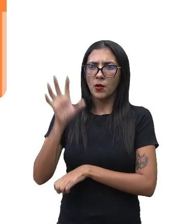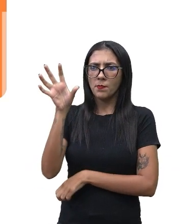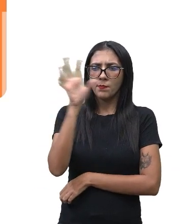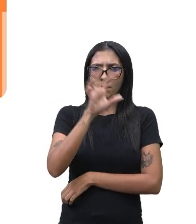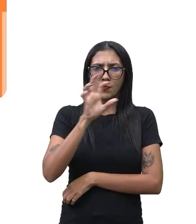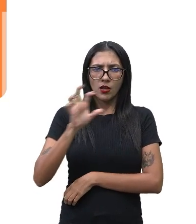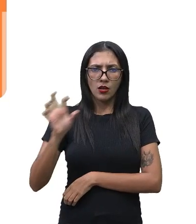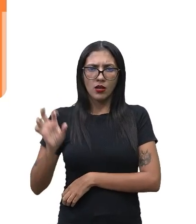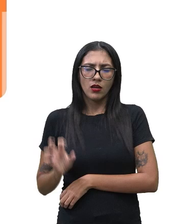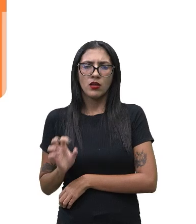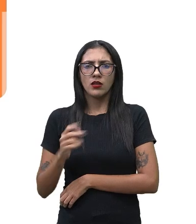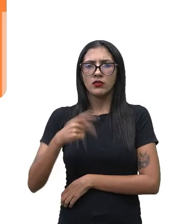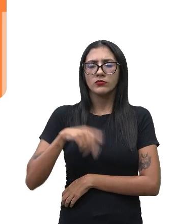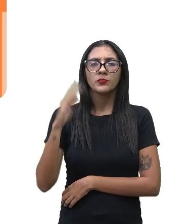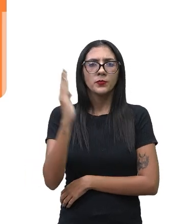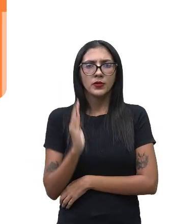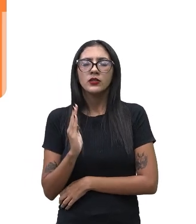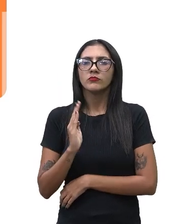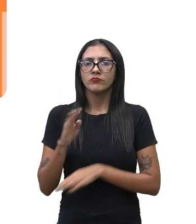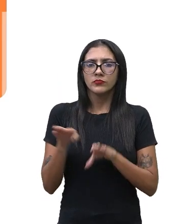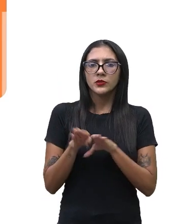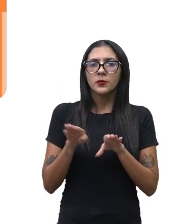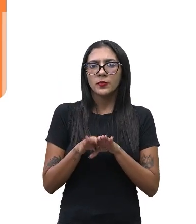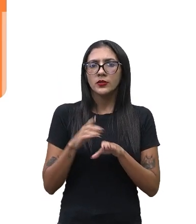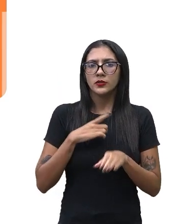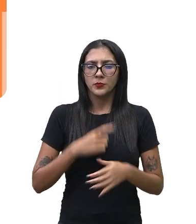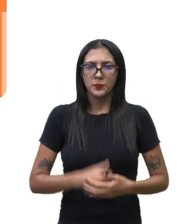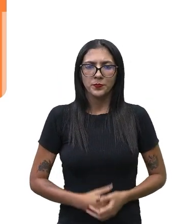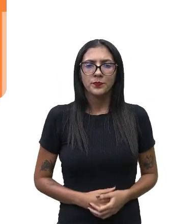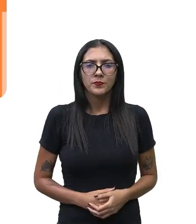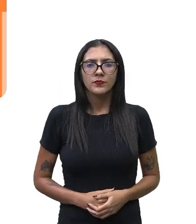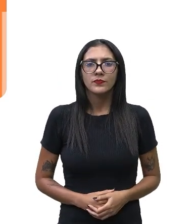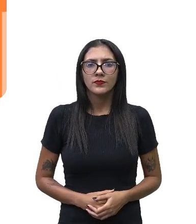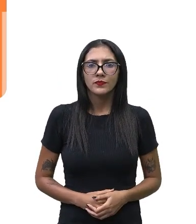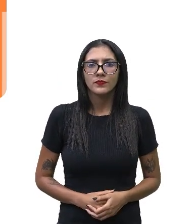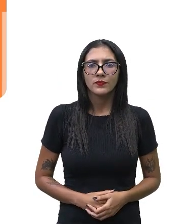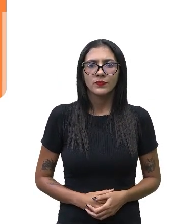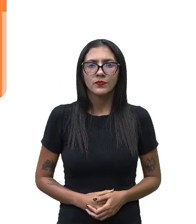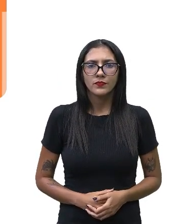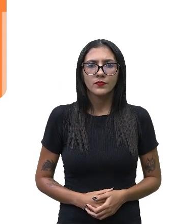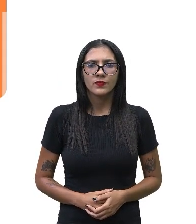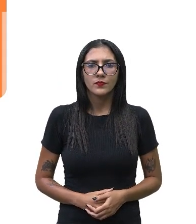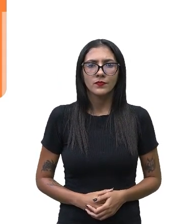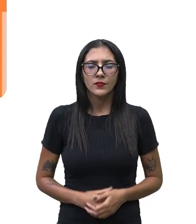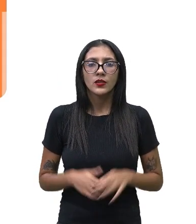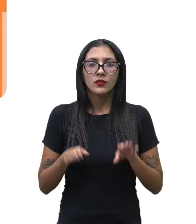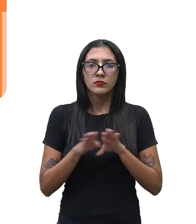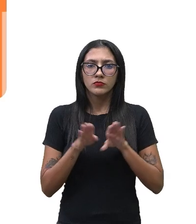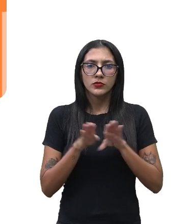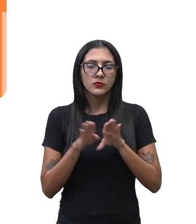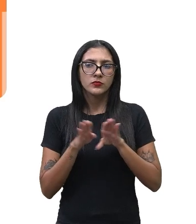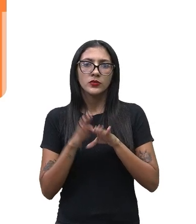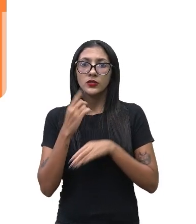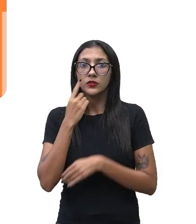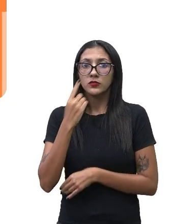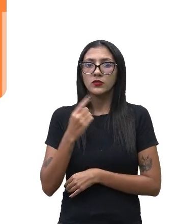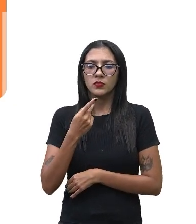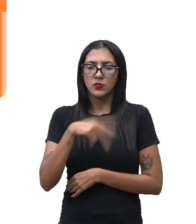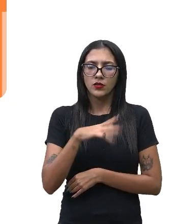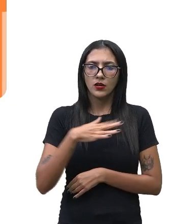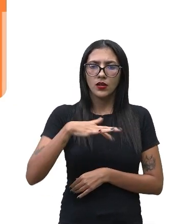regiões administrativas, nós também temos. E a gente consegue observar aqui que na região amazônica, especialmente